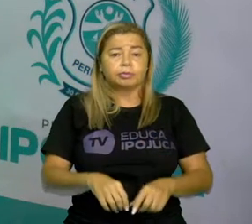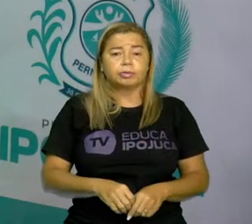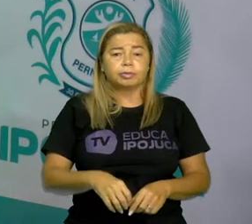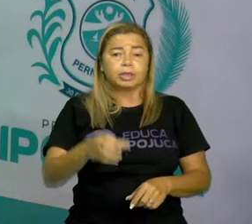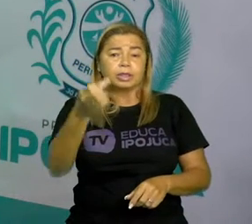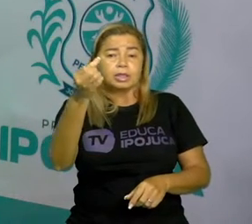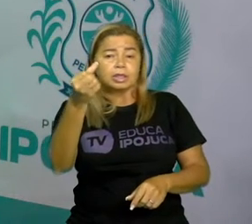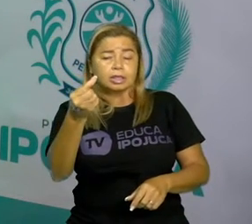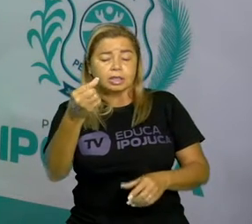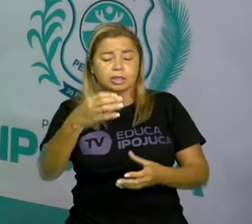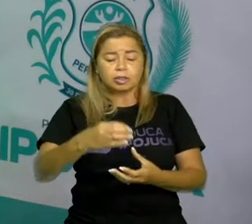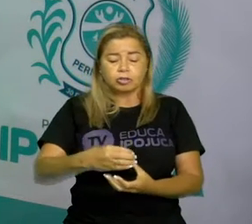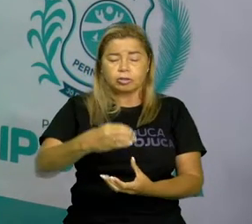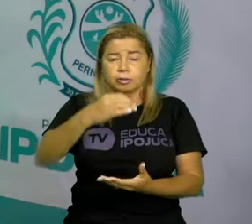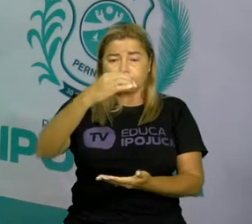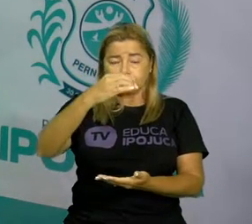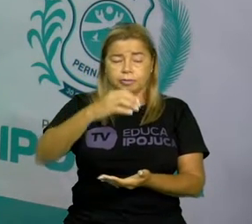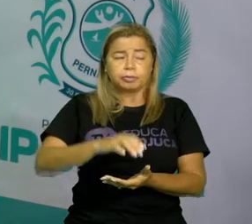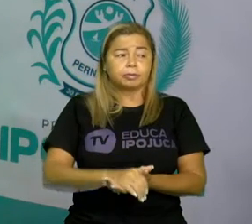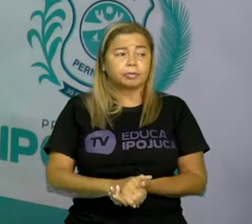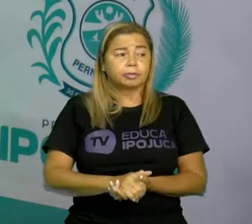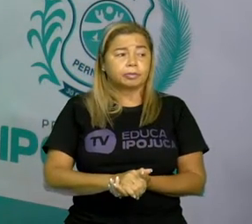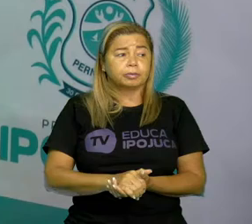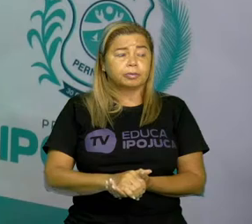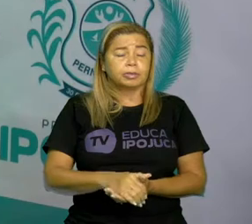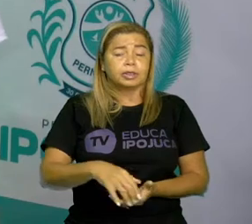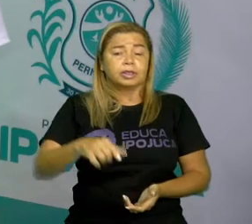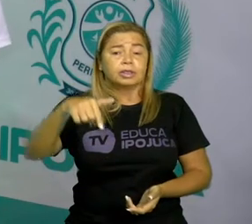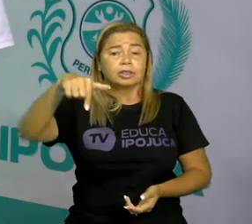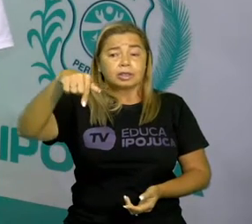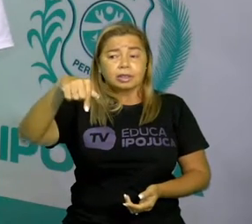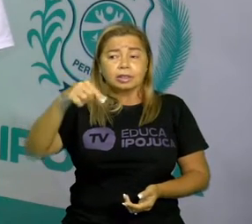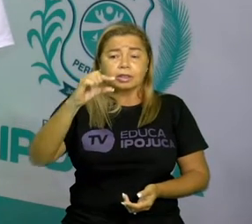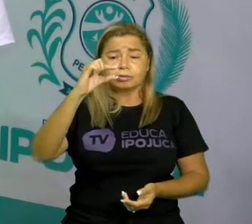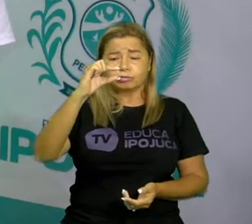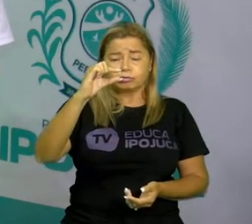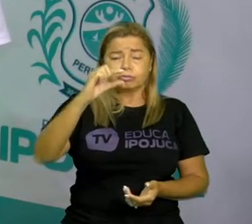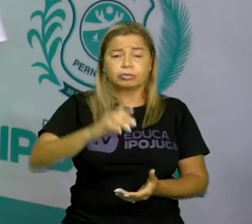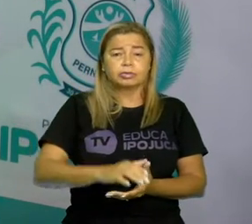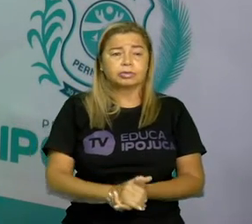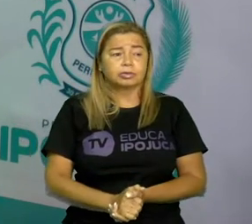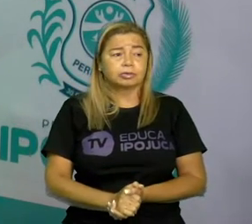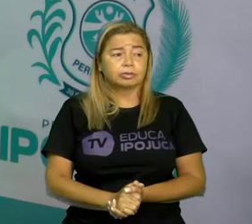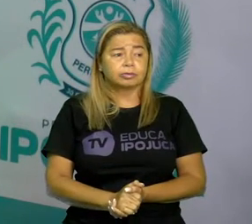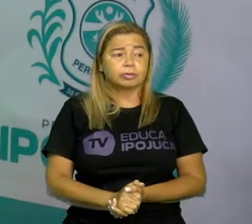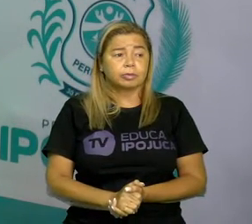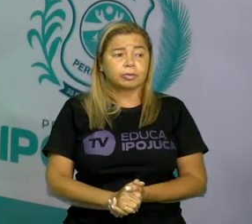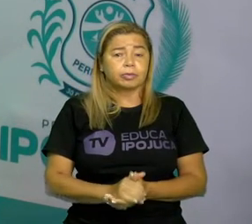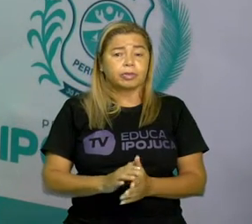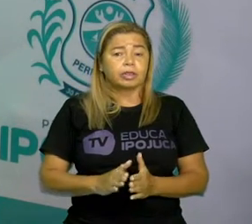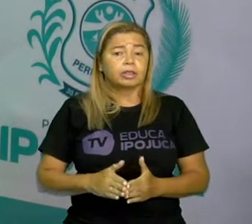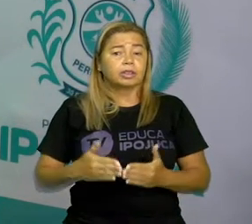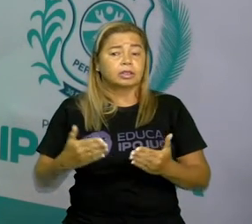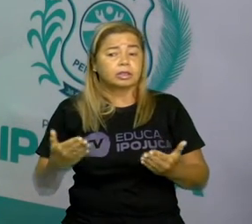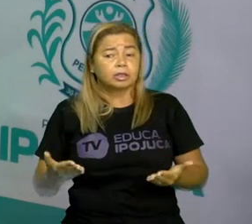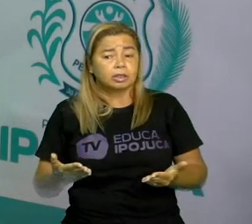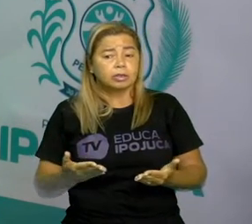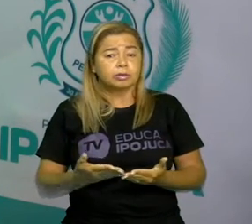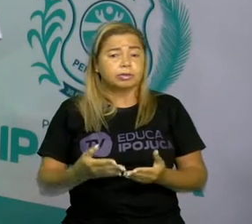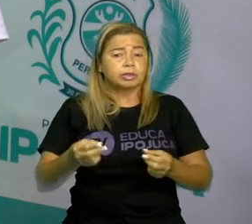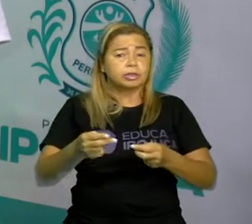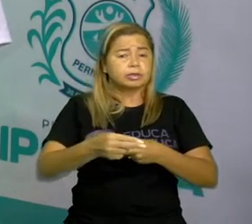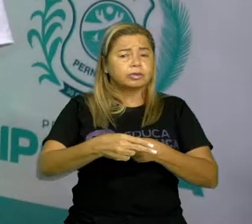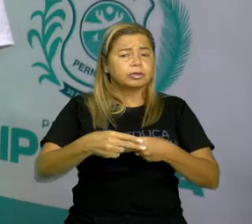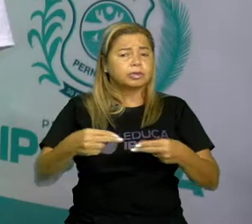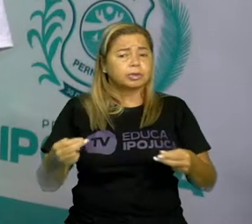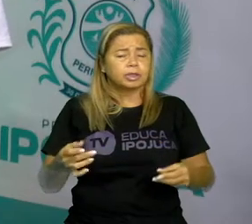seis barras e sete cubinhos. Quando a gente está com o material dourado, fica bem mais fácil da